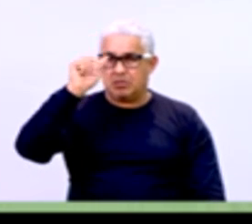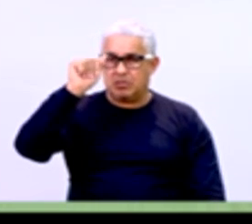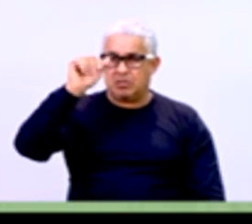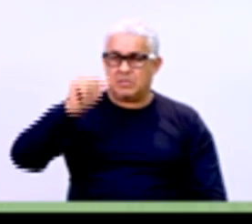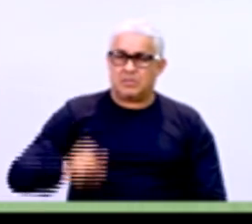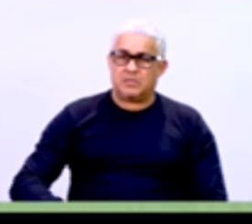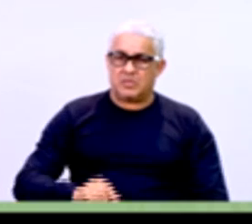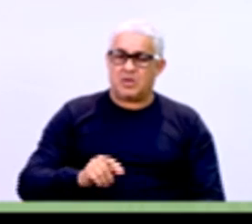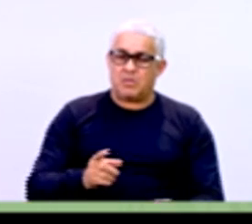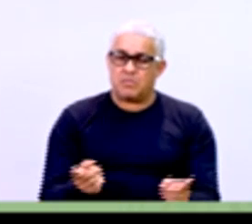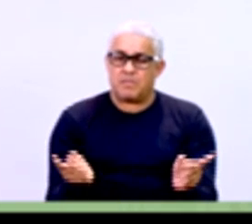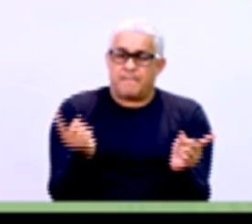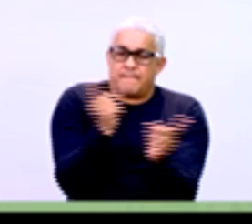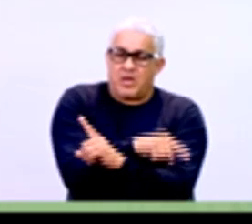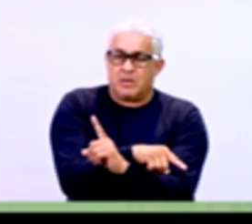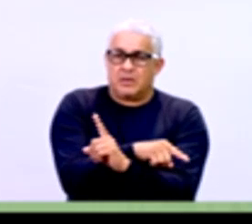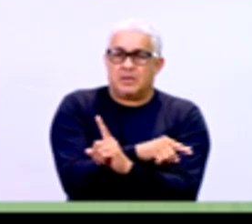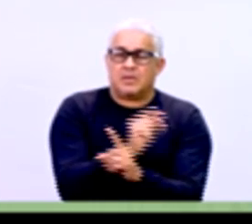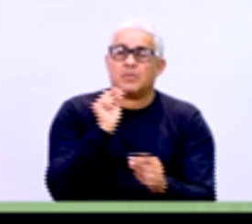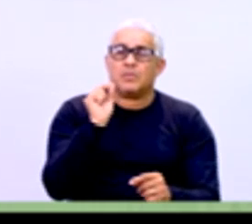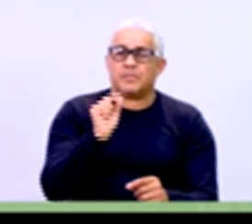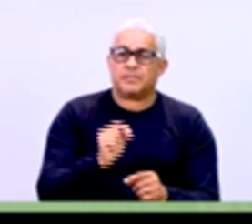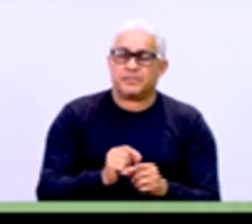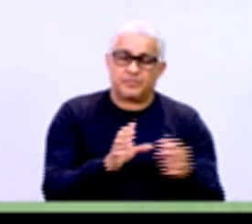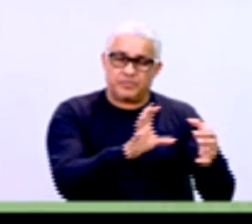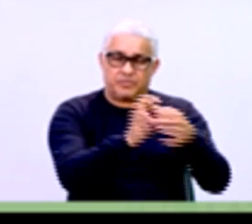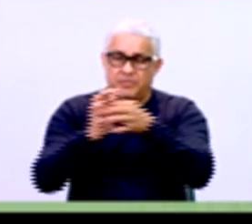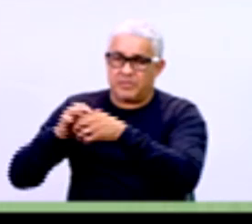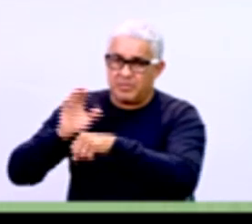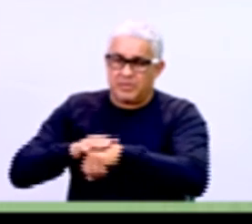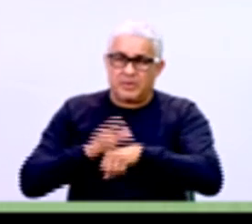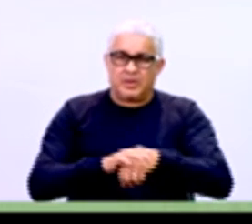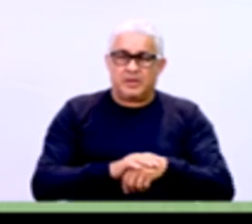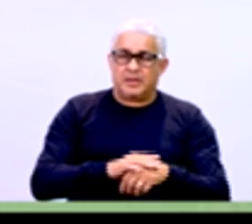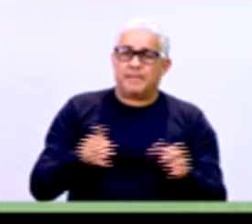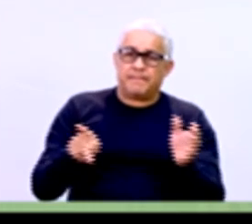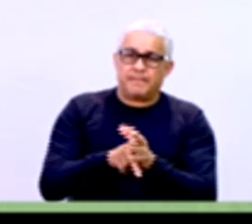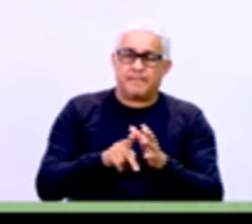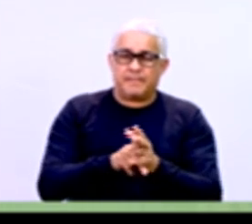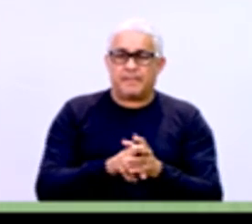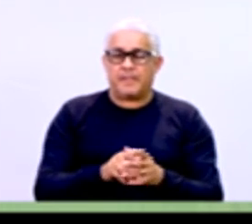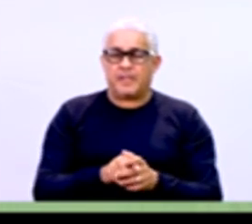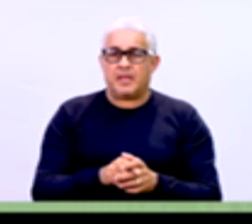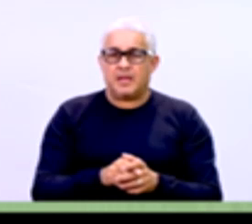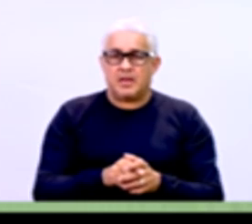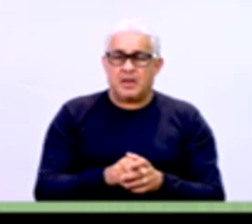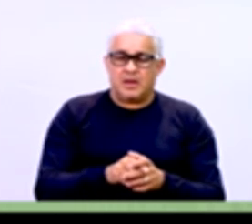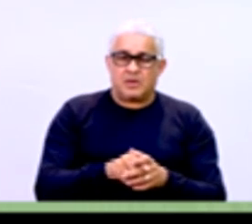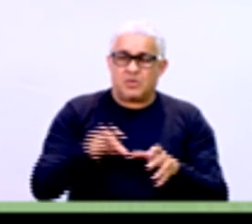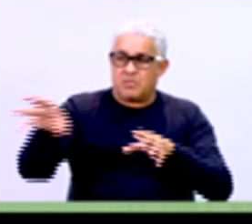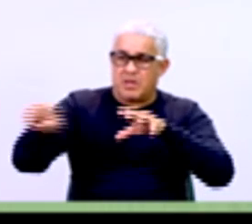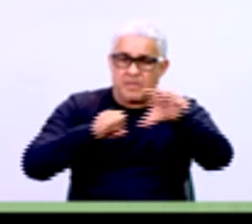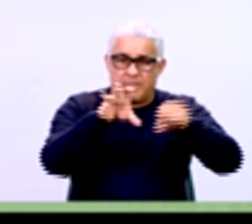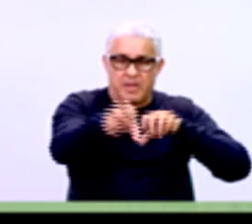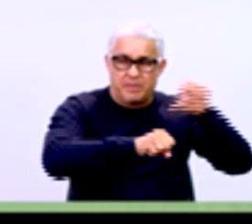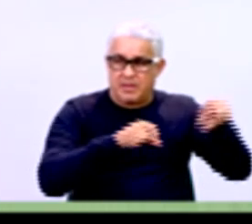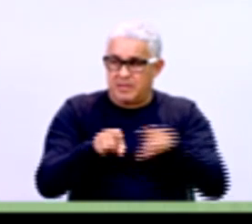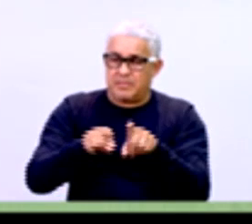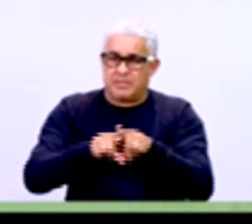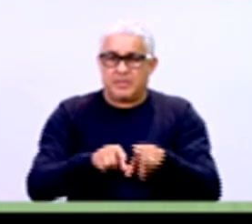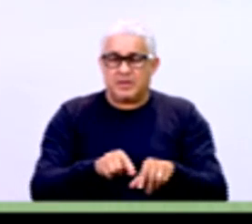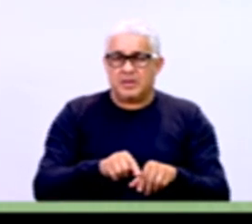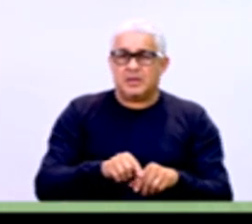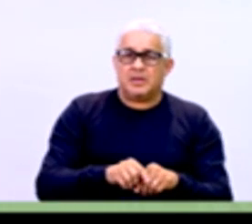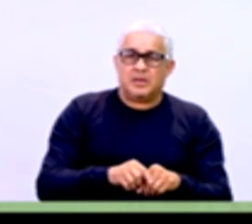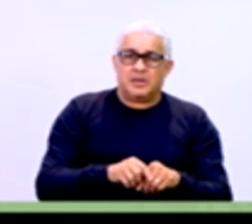é isso? A logística reversa ela é um conjunto de ações que são destinadas a viabilizar a coleta e a restituição de resíduos sólidos